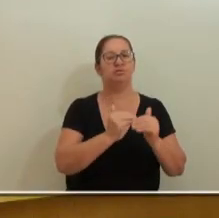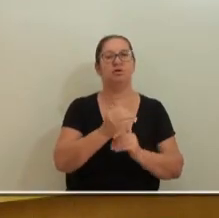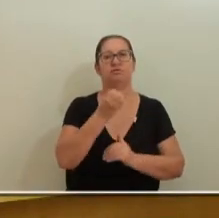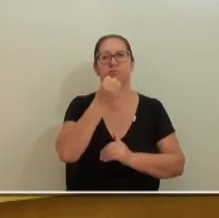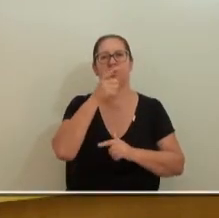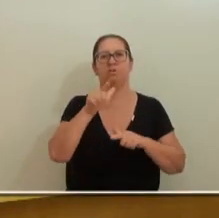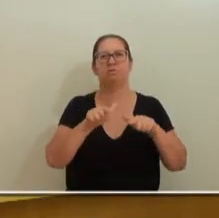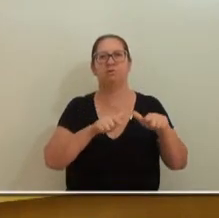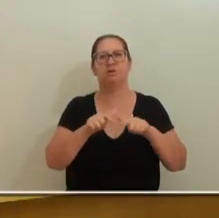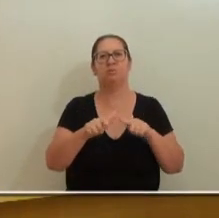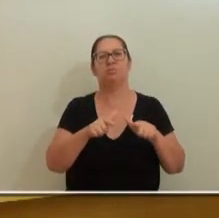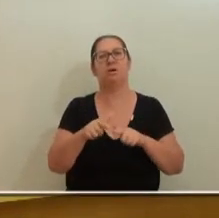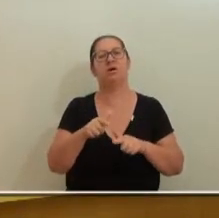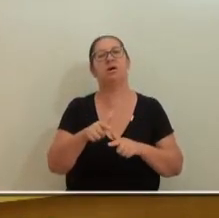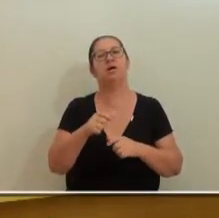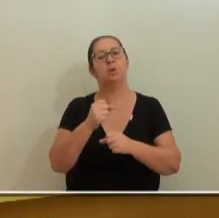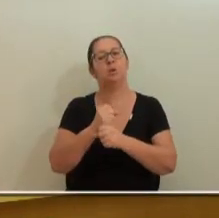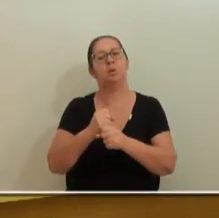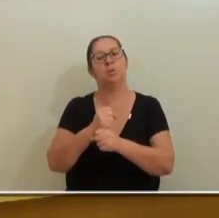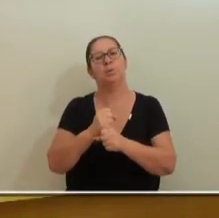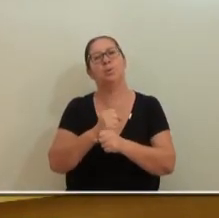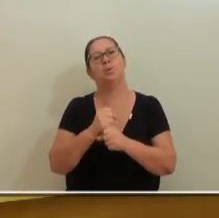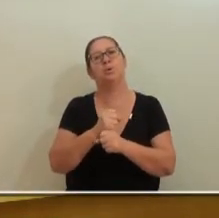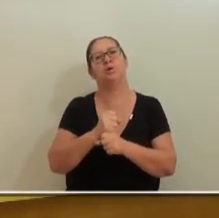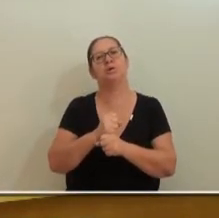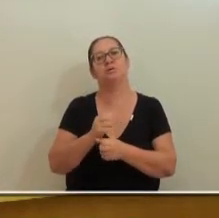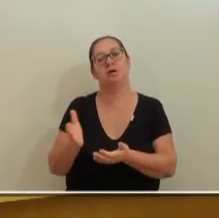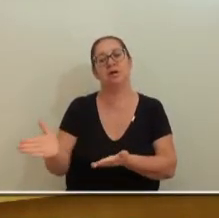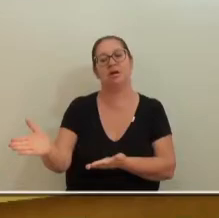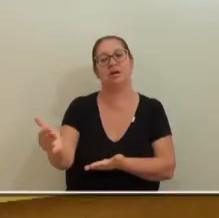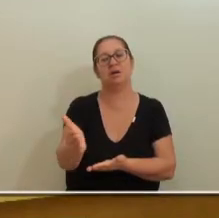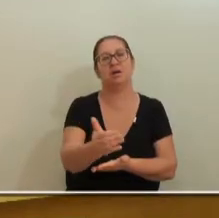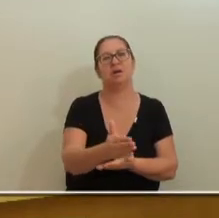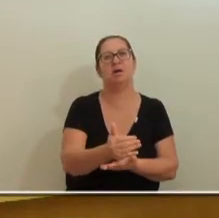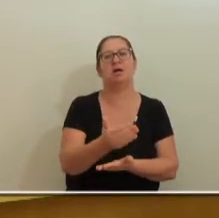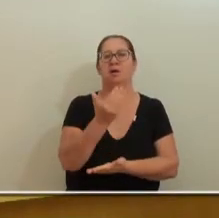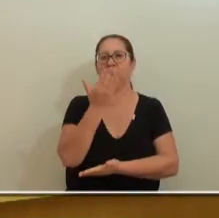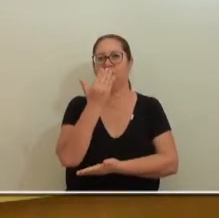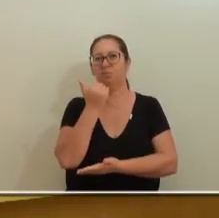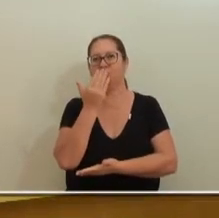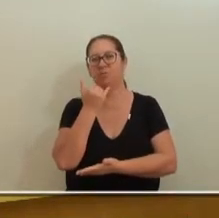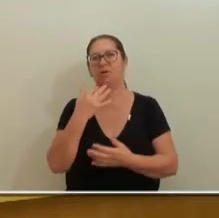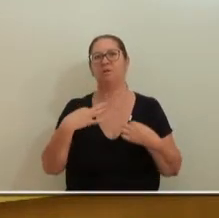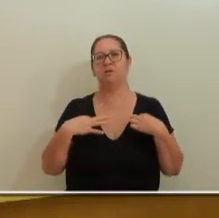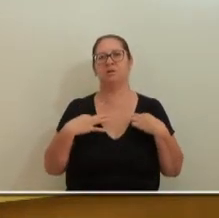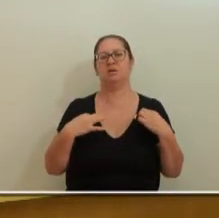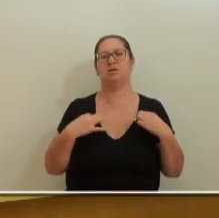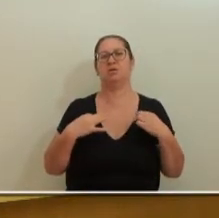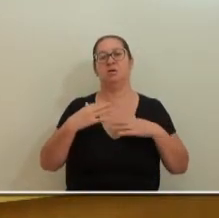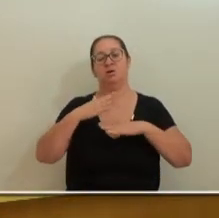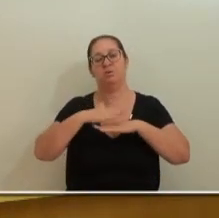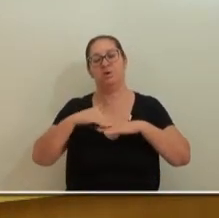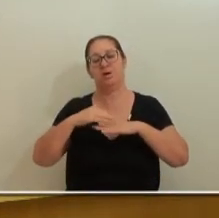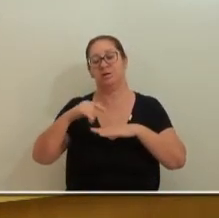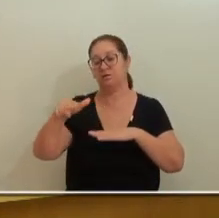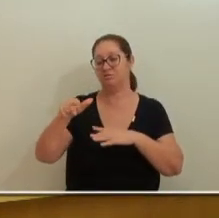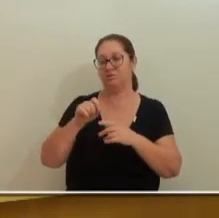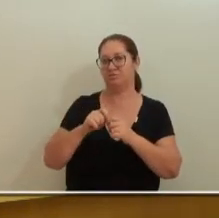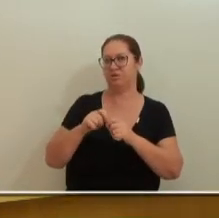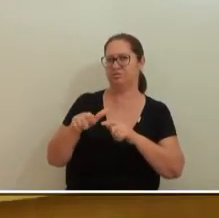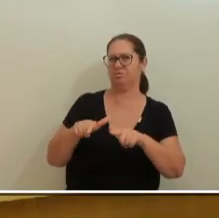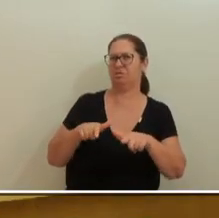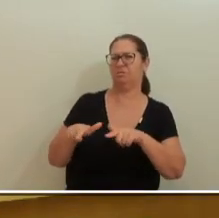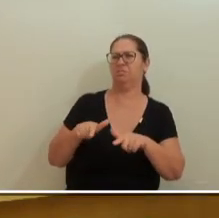fazemos todo ano a arrecadação de alimentos, de roupa, e o carinho que vocês desenvolvem. Então, dizer assim que nós temos